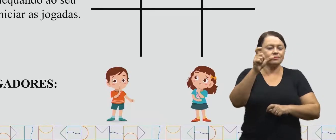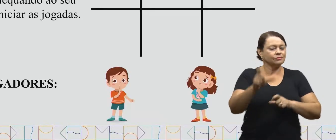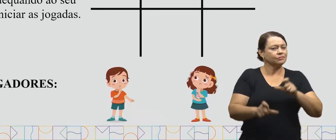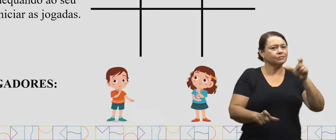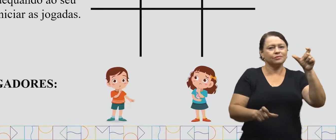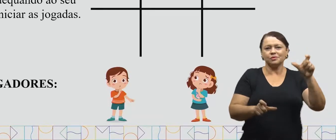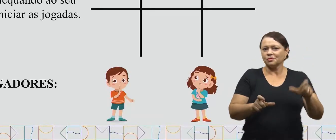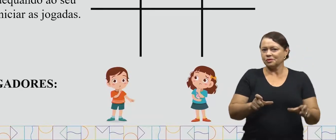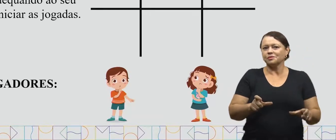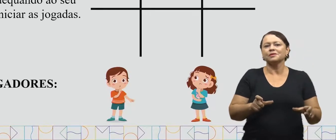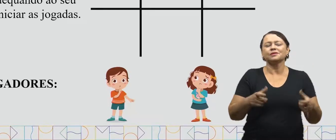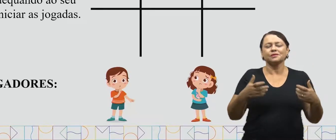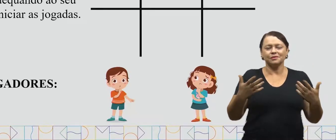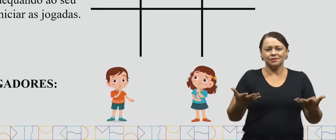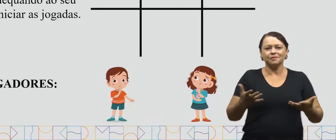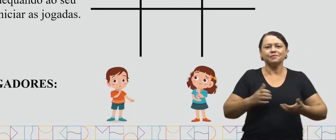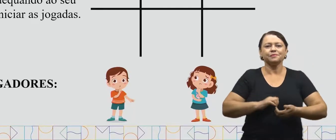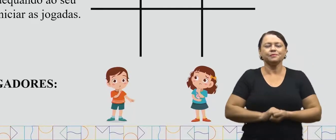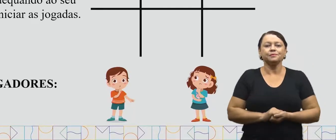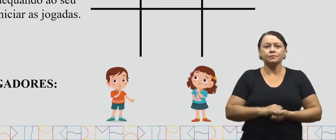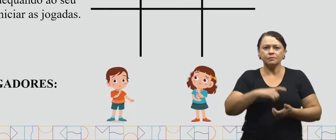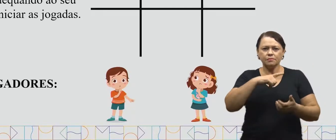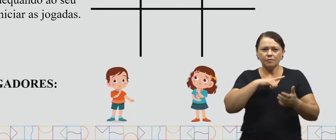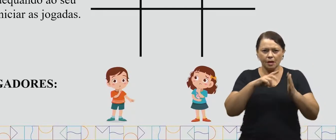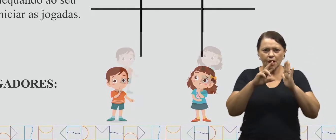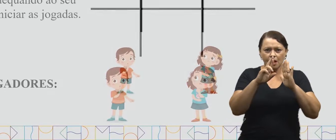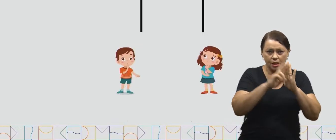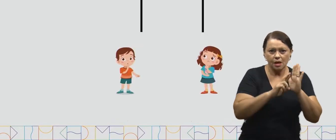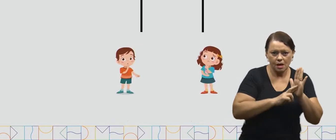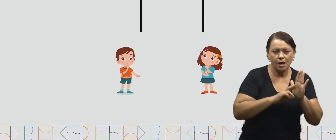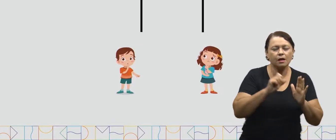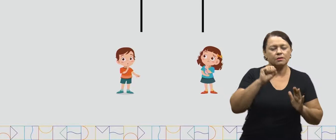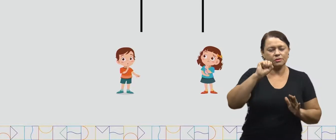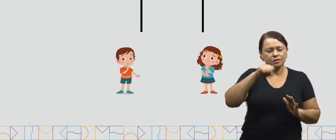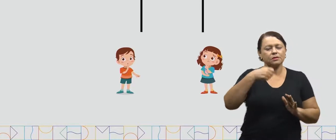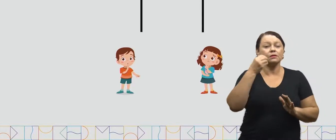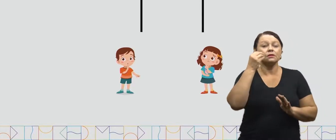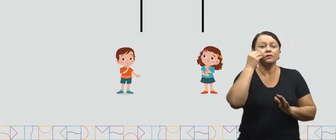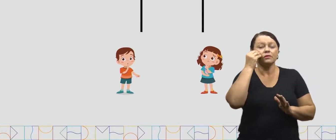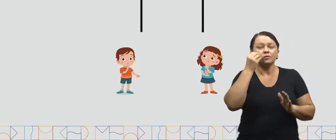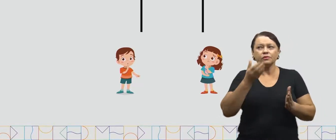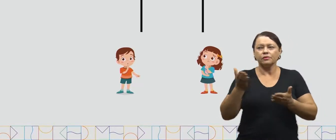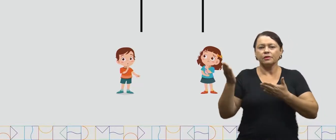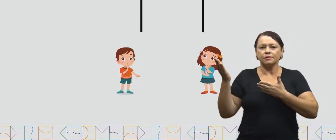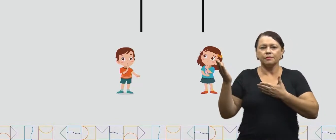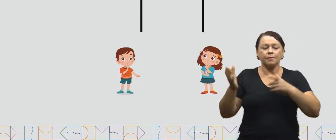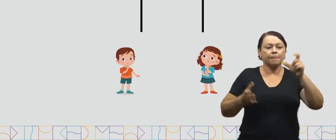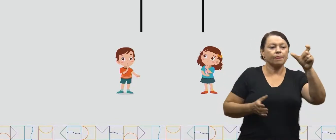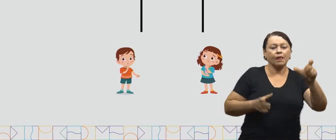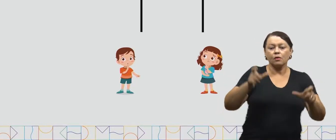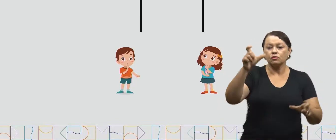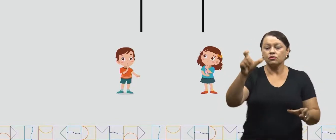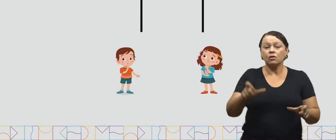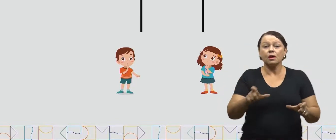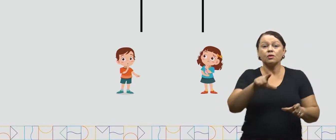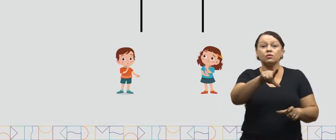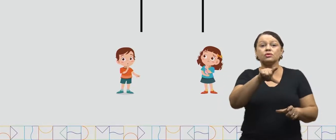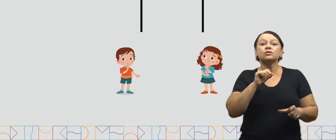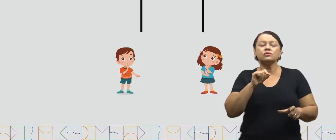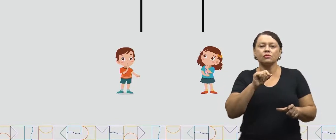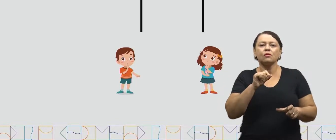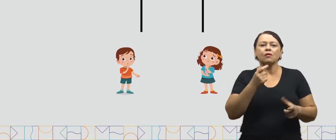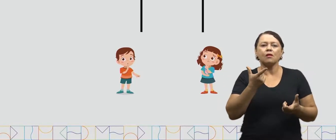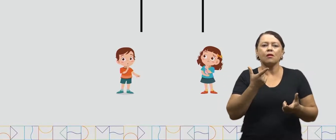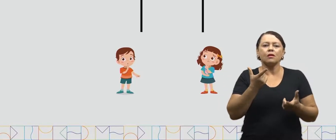2 jogadores. Vamos ver as regras da brincadeira. Os jogadores escolhem uma marcação,